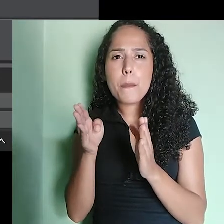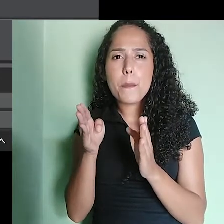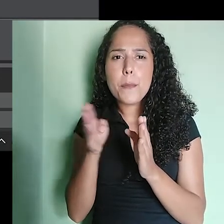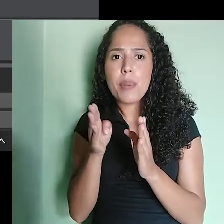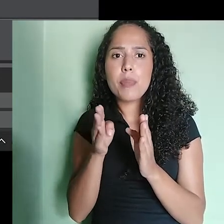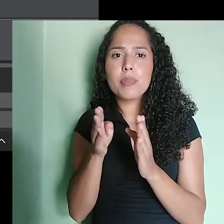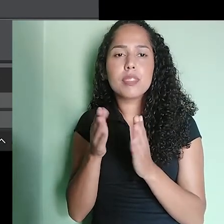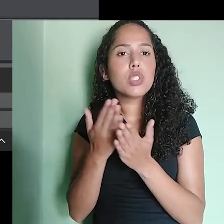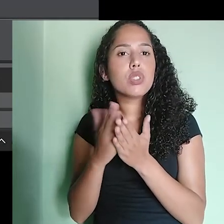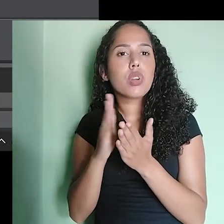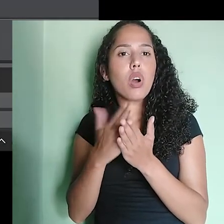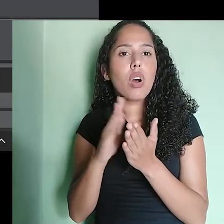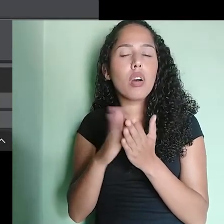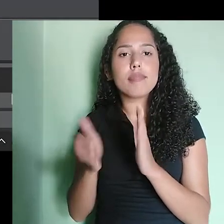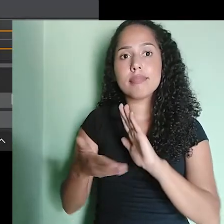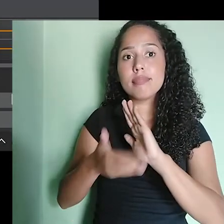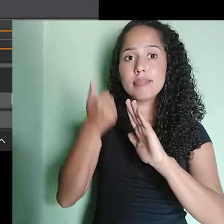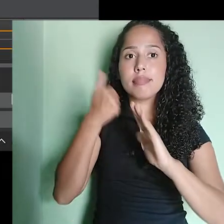sobra aqui.